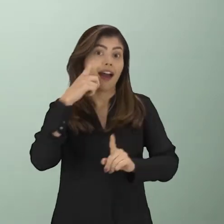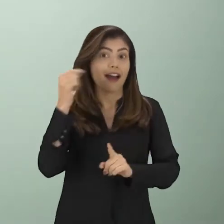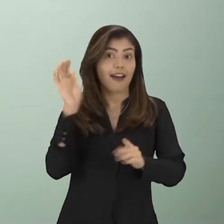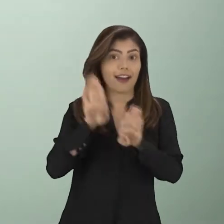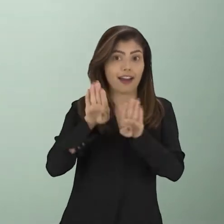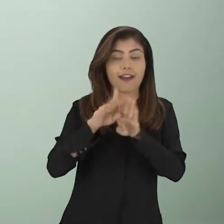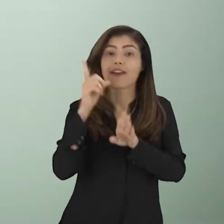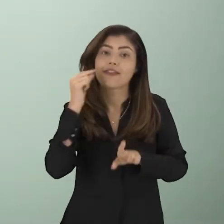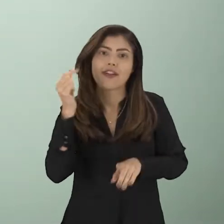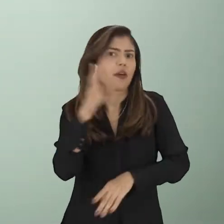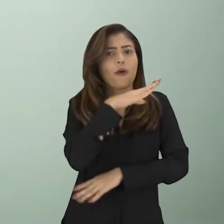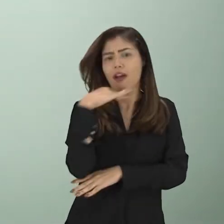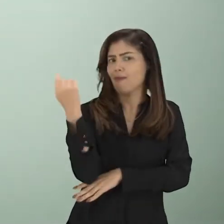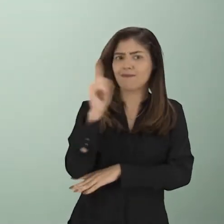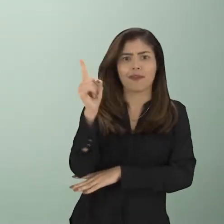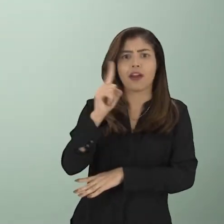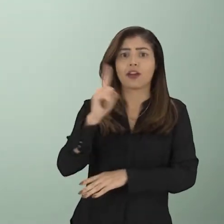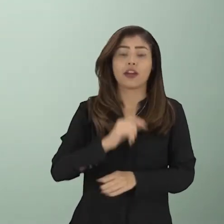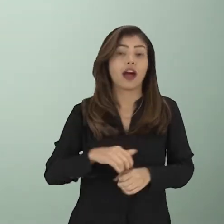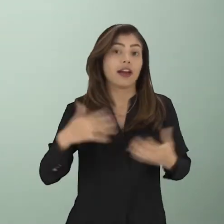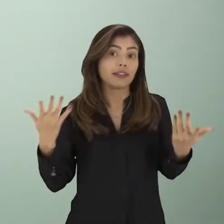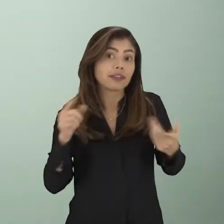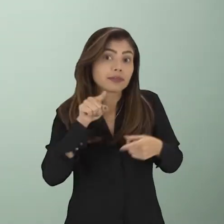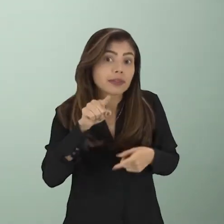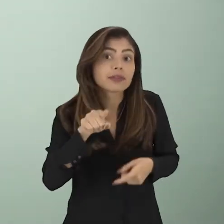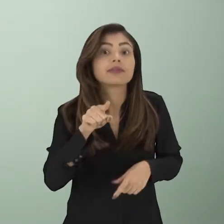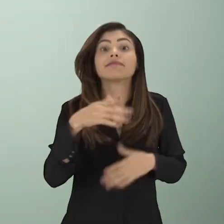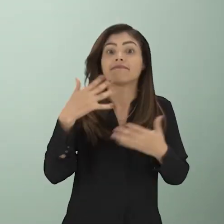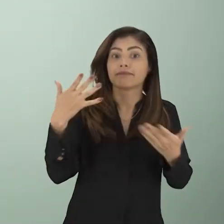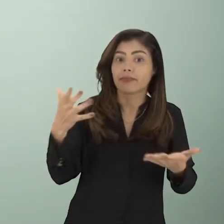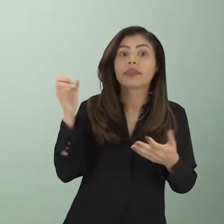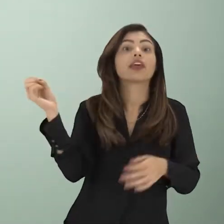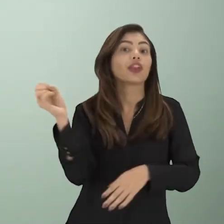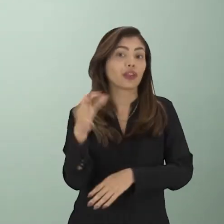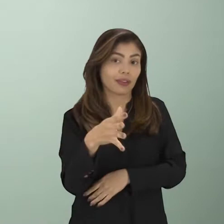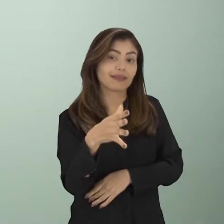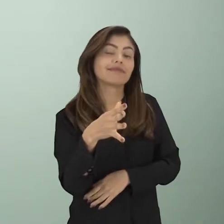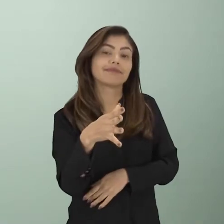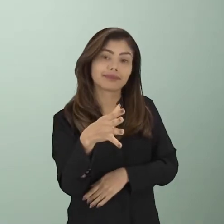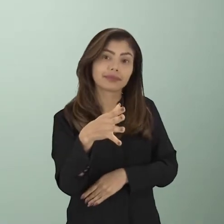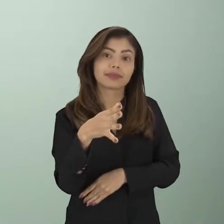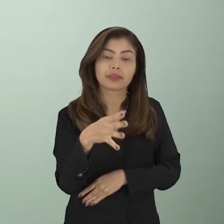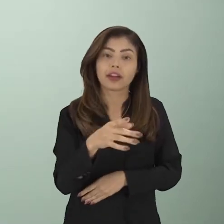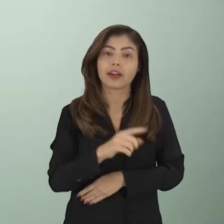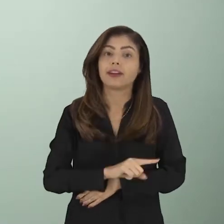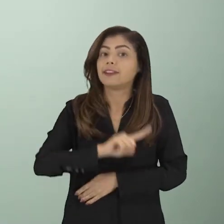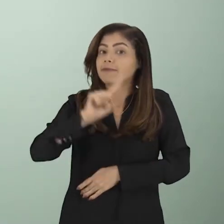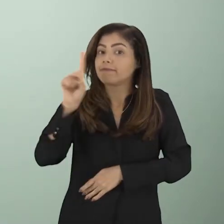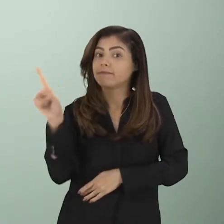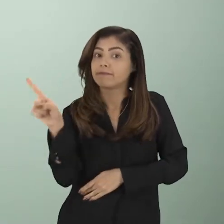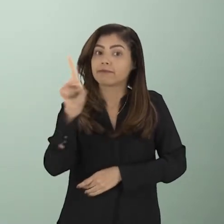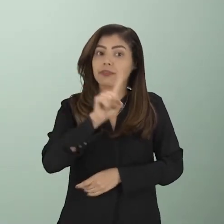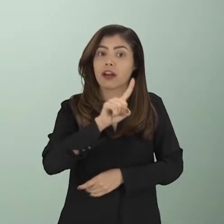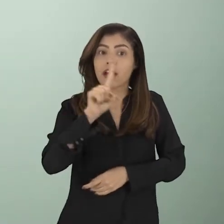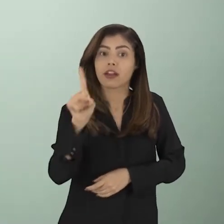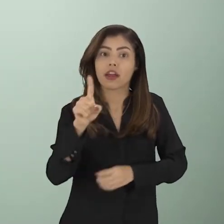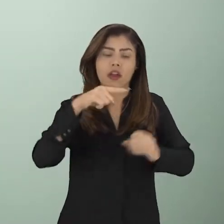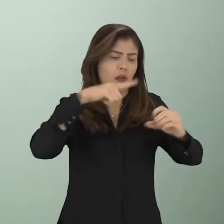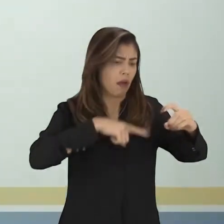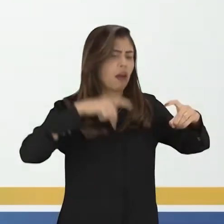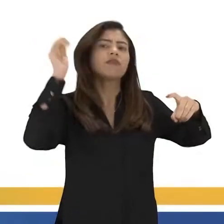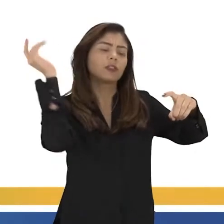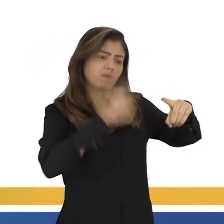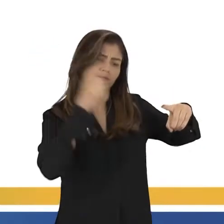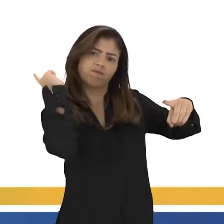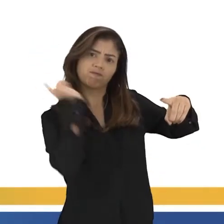gato, mas o gato não morreu. Para vocês, há uma nova versão, nova geração. É assim, ó: não